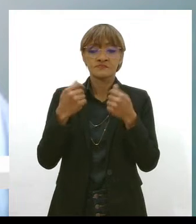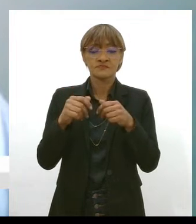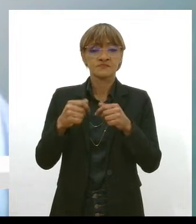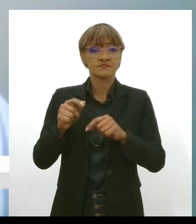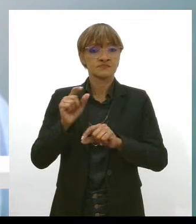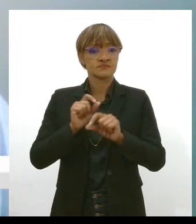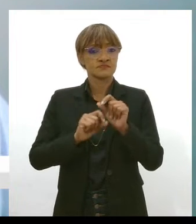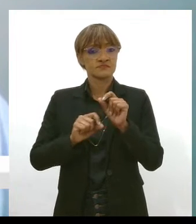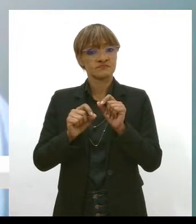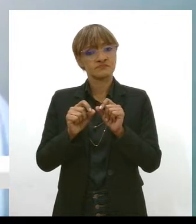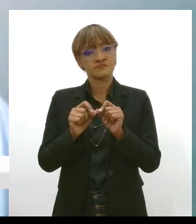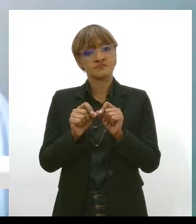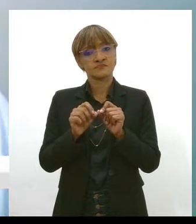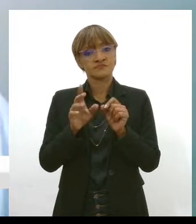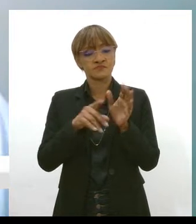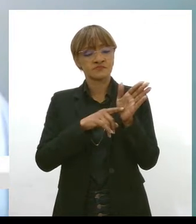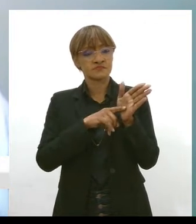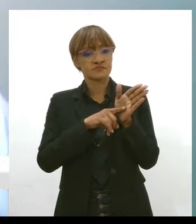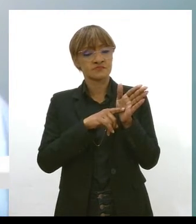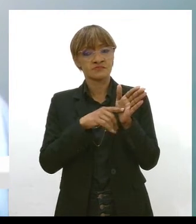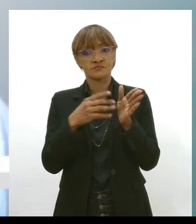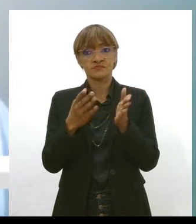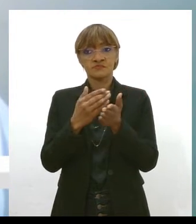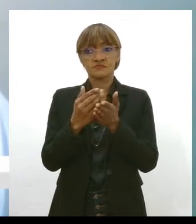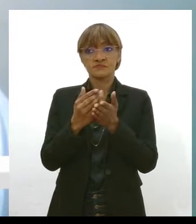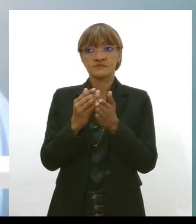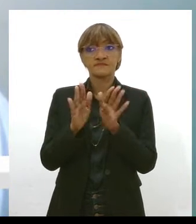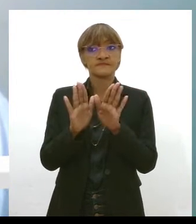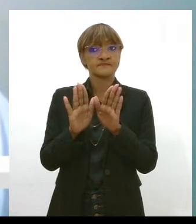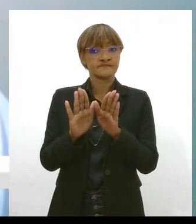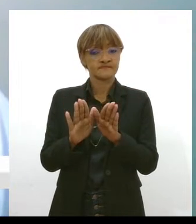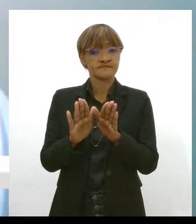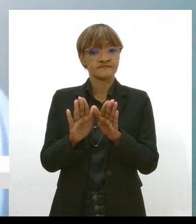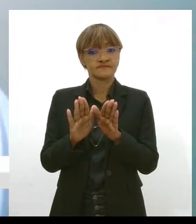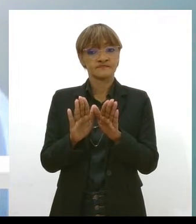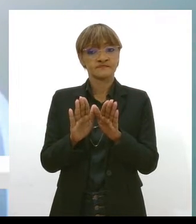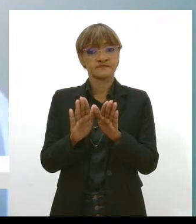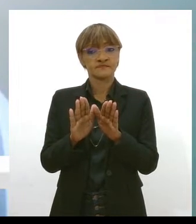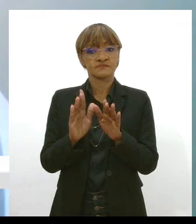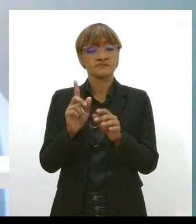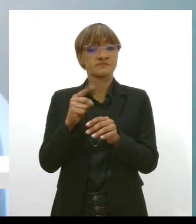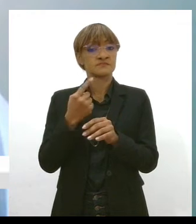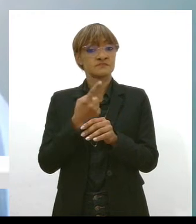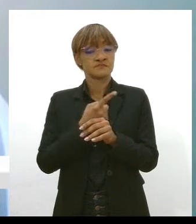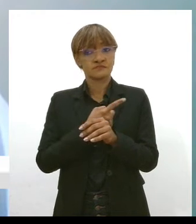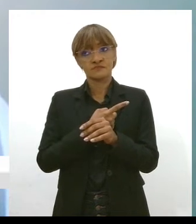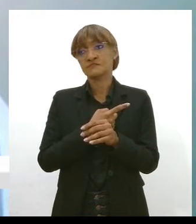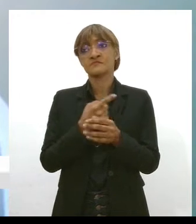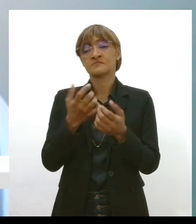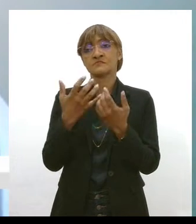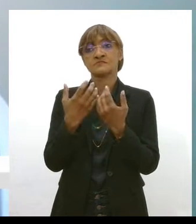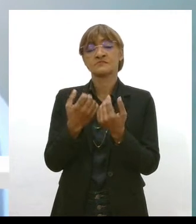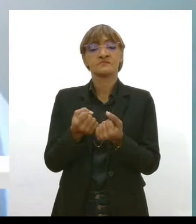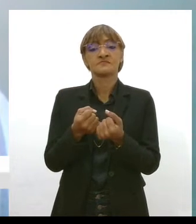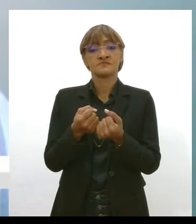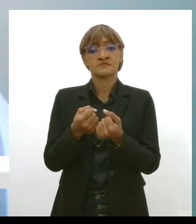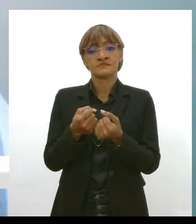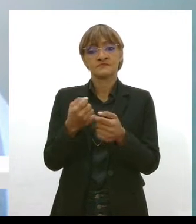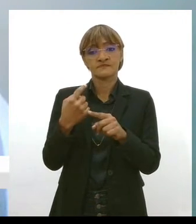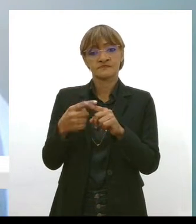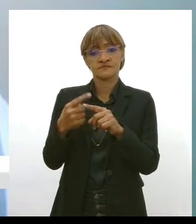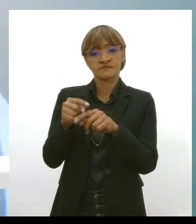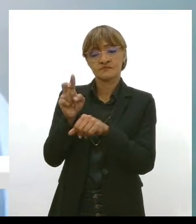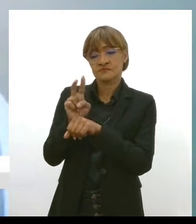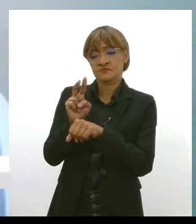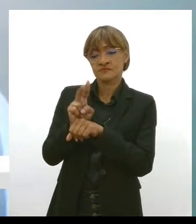de atenção primária, mas a gente absorveu, até para atender essa população que precisa